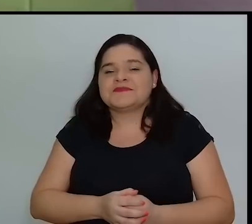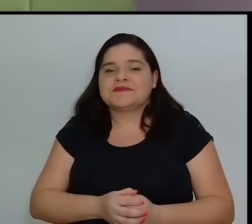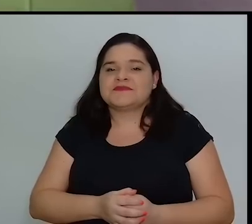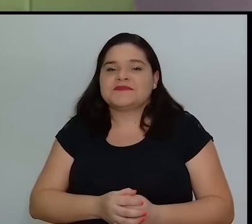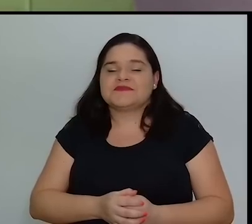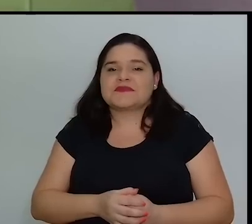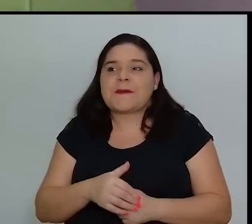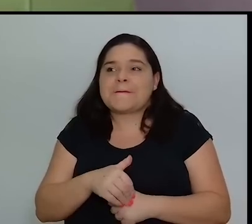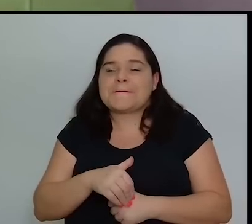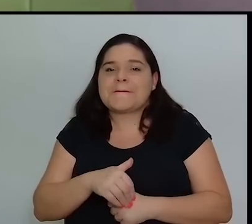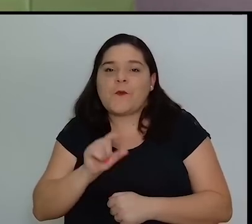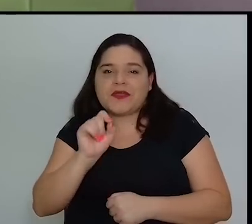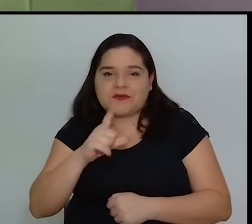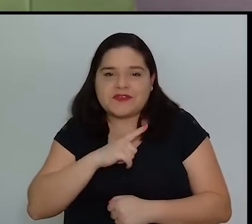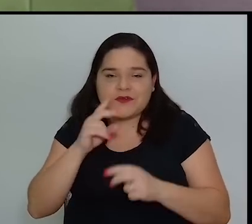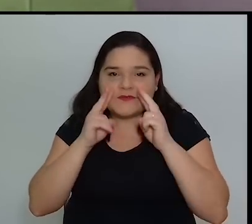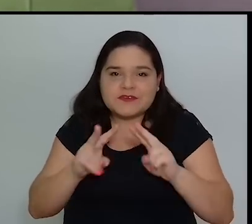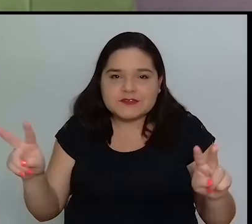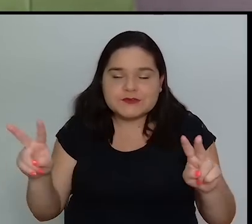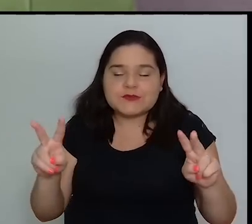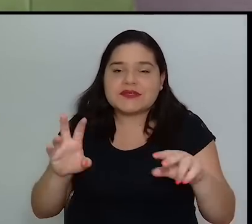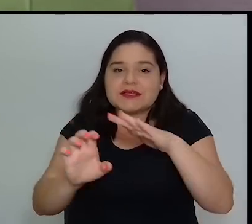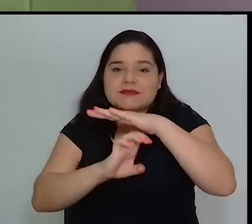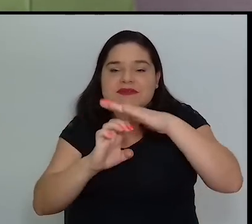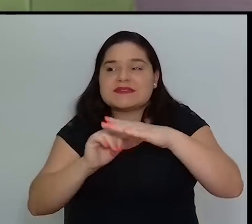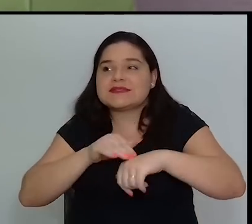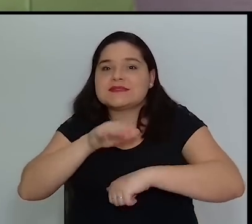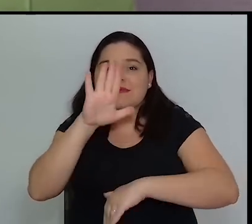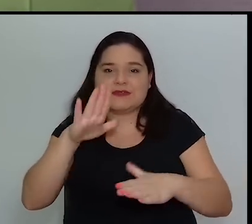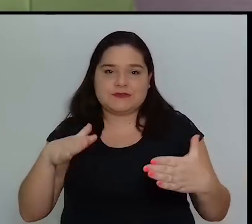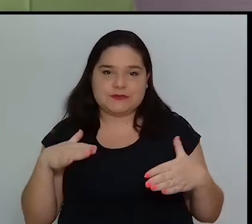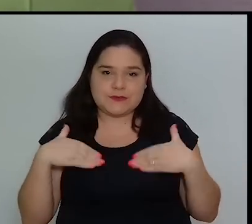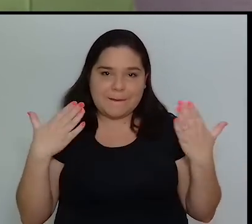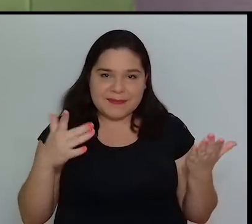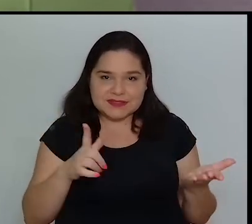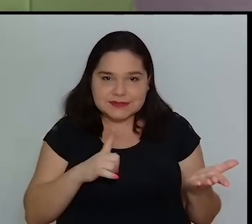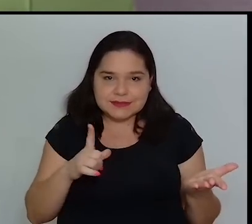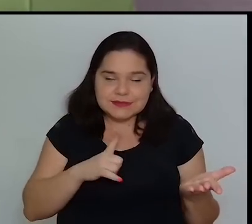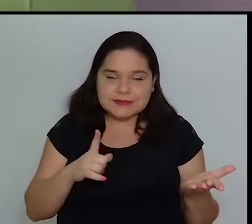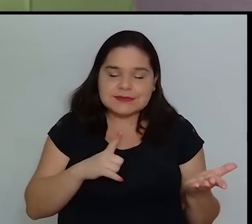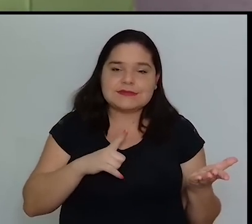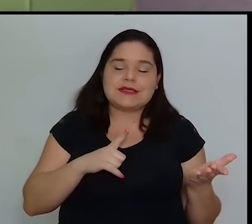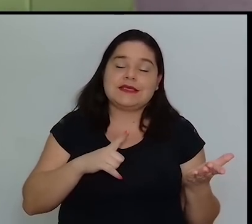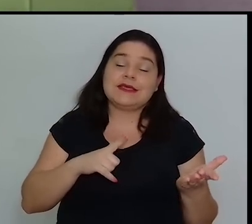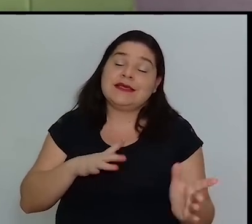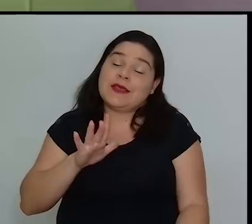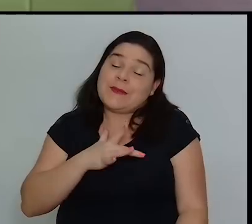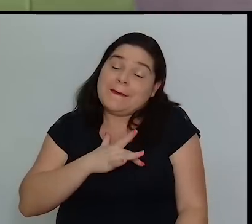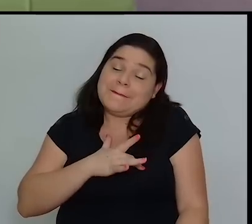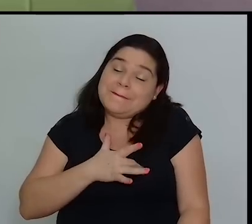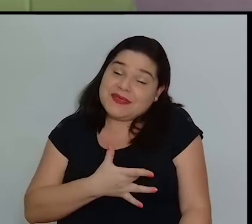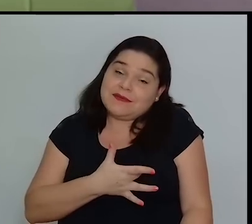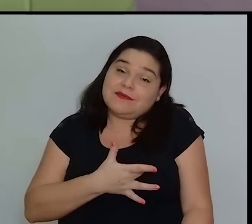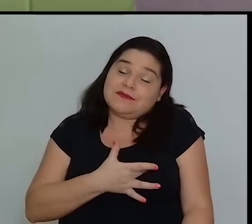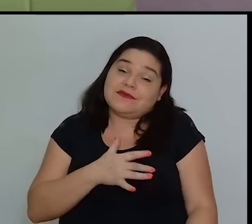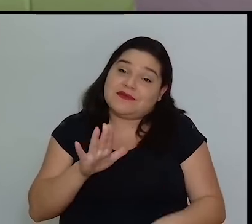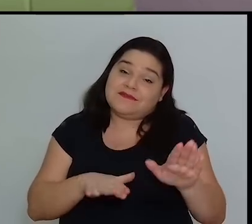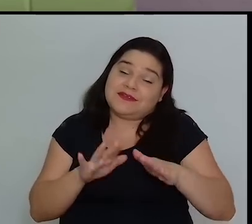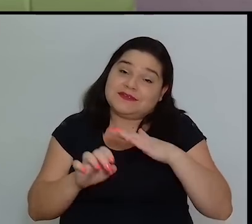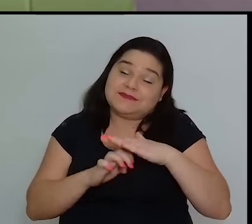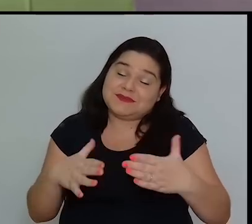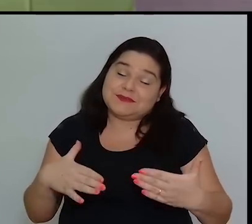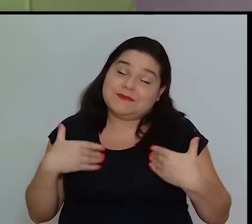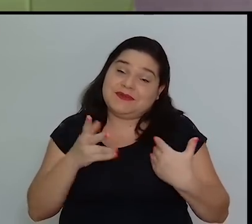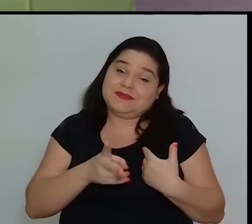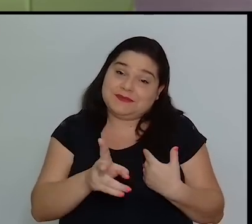o que eu tenho visto que as empresas mais se surpreendem com isso e é uma pena que as empresas ainda se surpreendem com isso